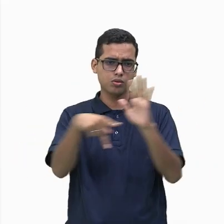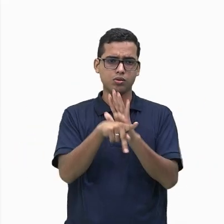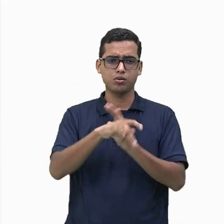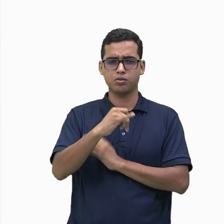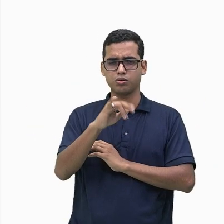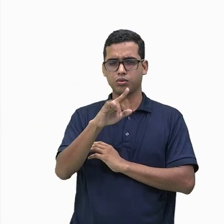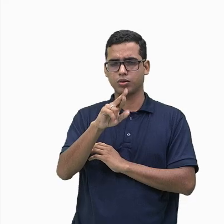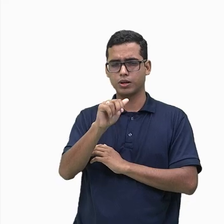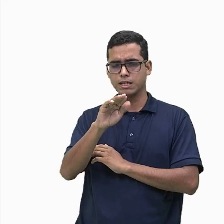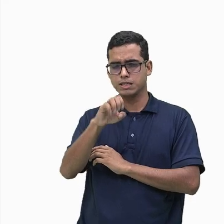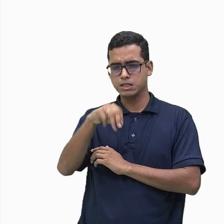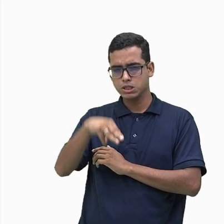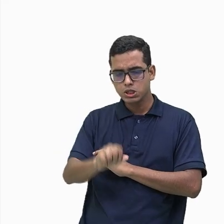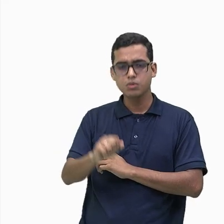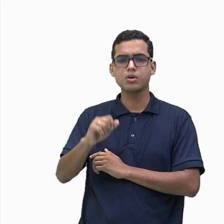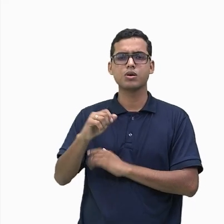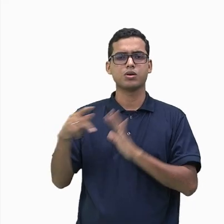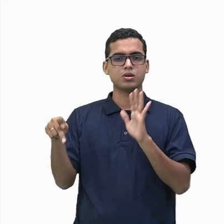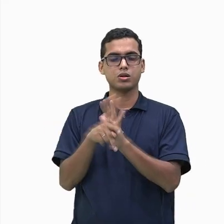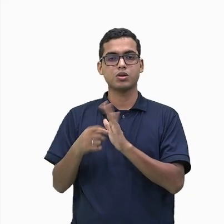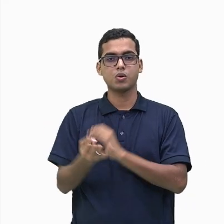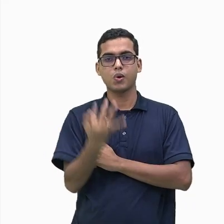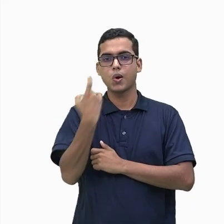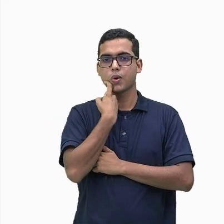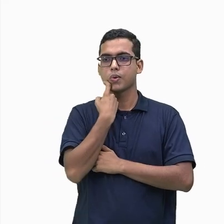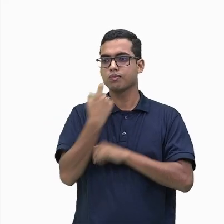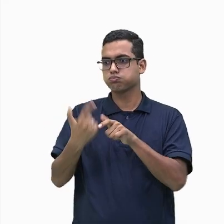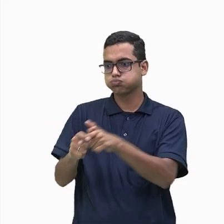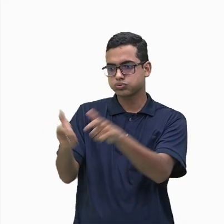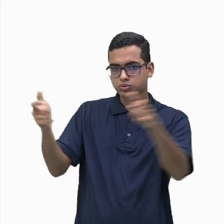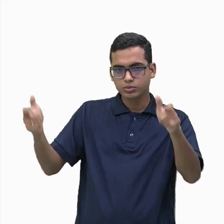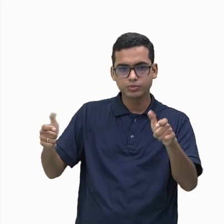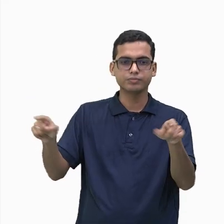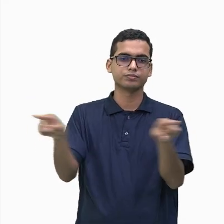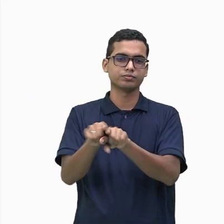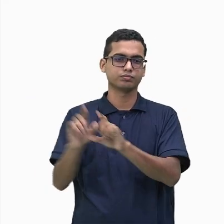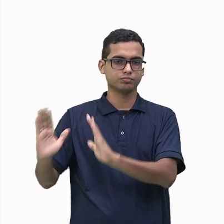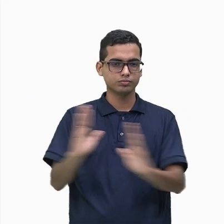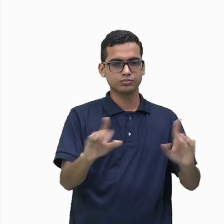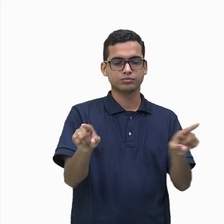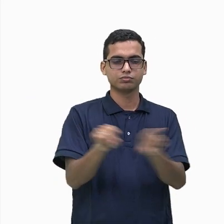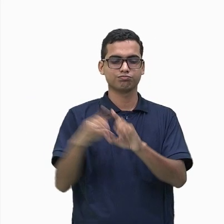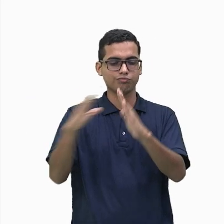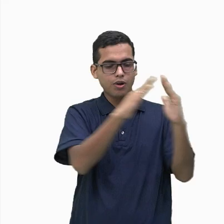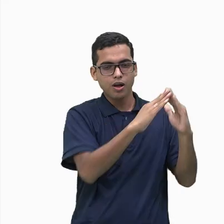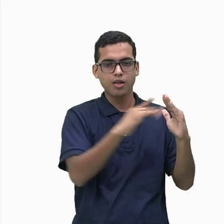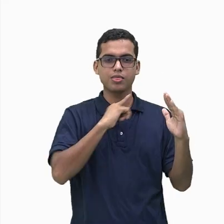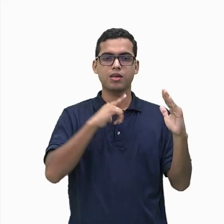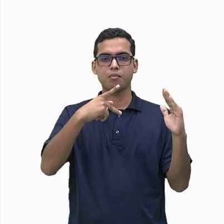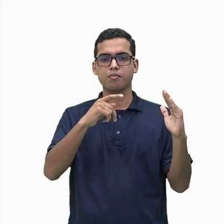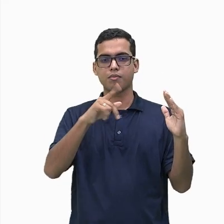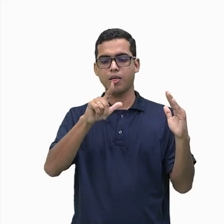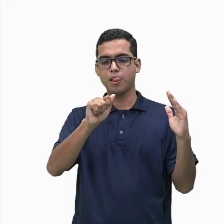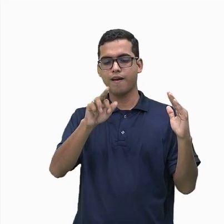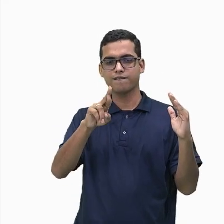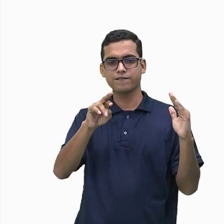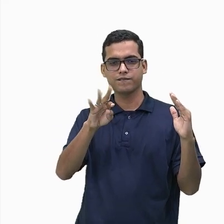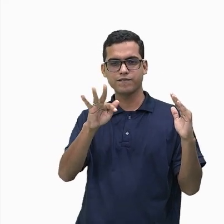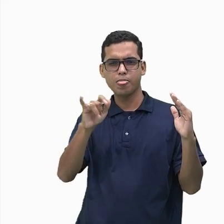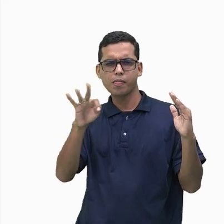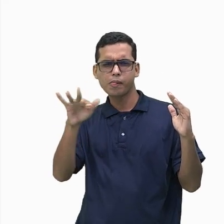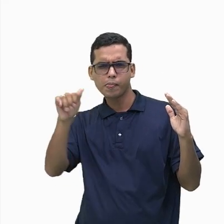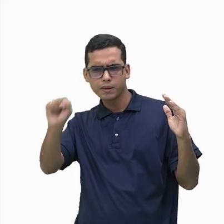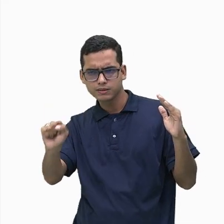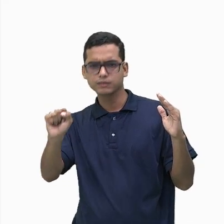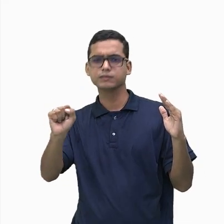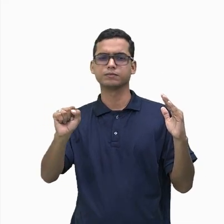ali a reprodução dos peixes e as moradias adaptadas com as palafitas, ok, gente? Então, a gente observa muito